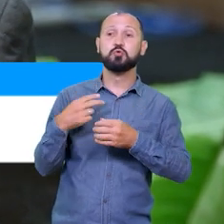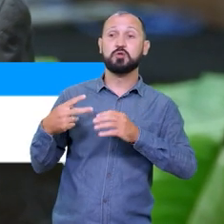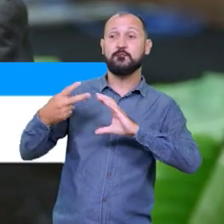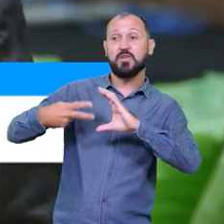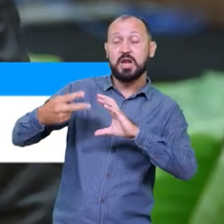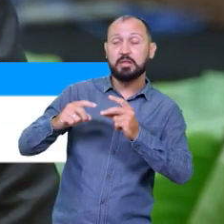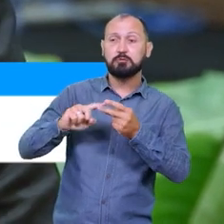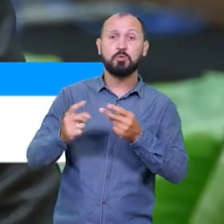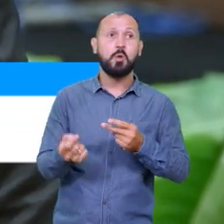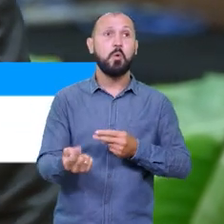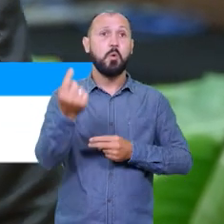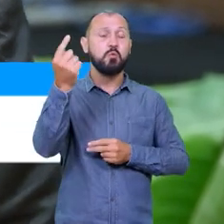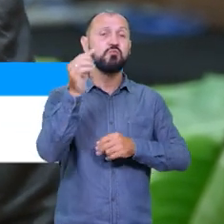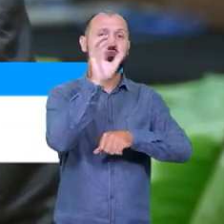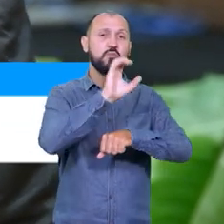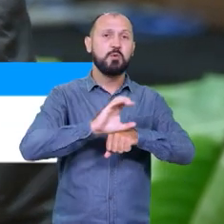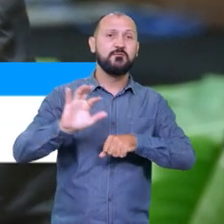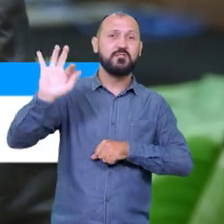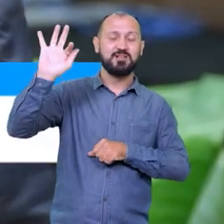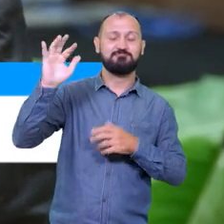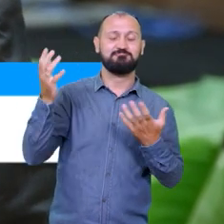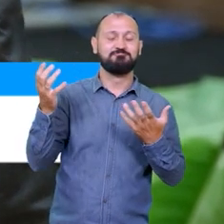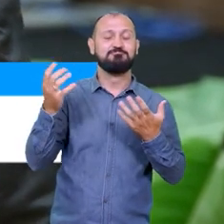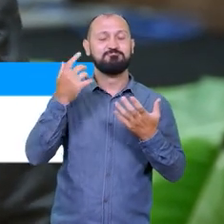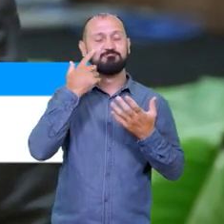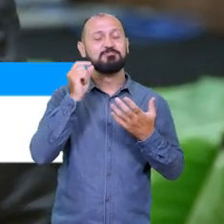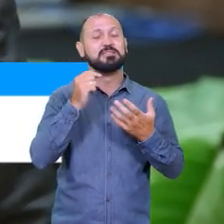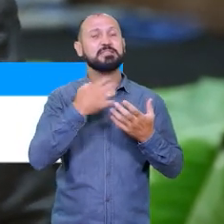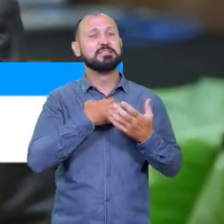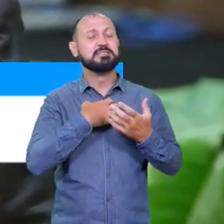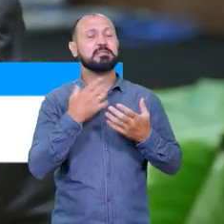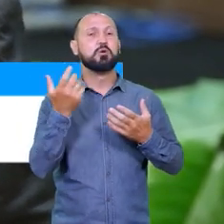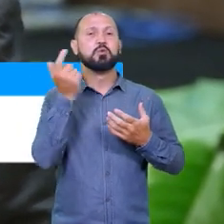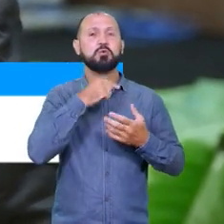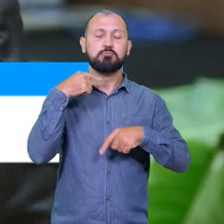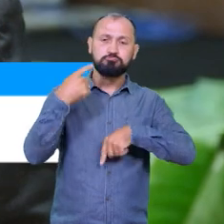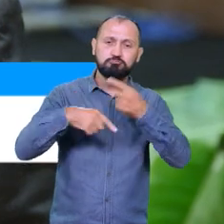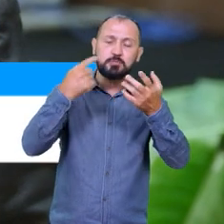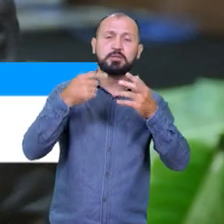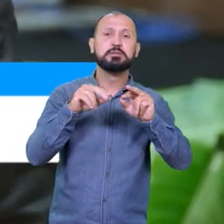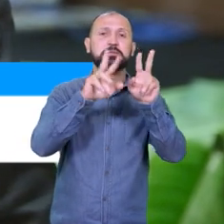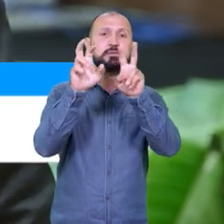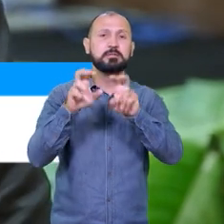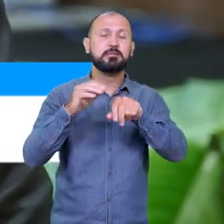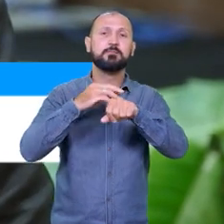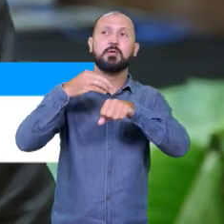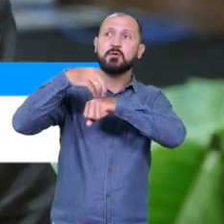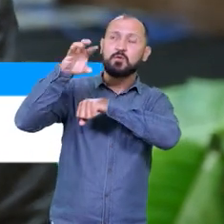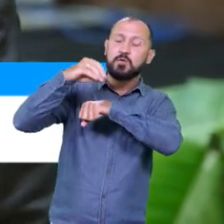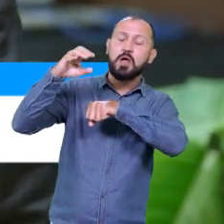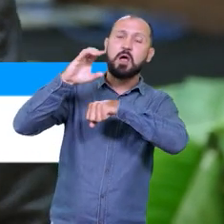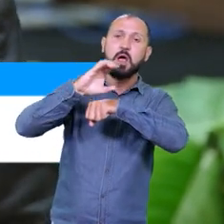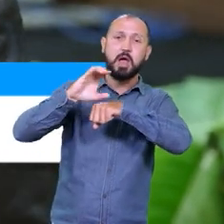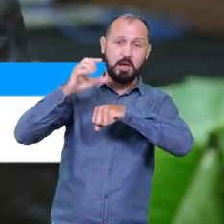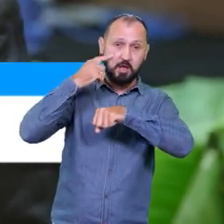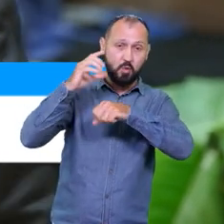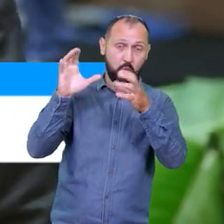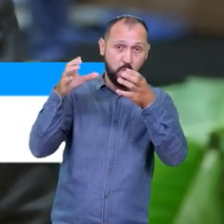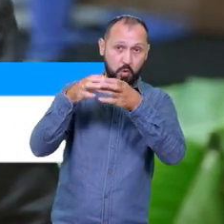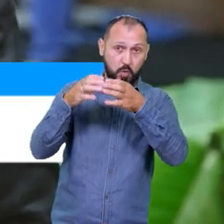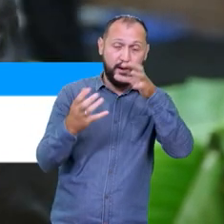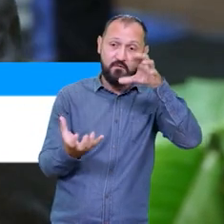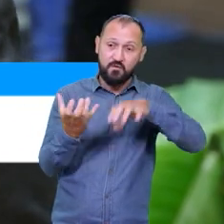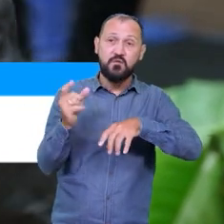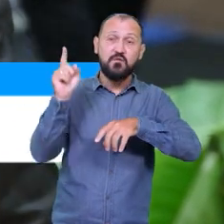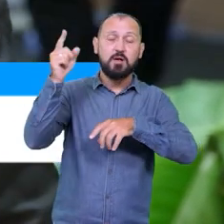não entra na Esfera da Câmara de Vereadores ou a esfera da câmara federal Eu acho que eu consegui avançar algumas coisas levando essas pautas para a câmara federal